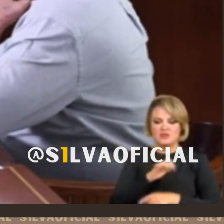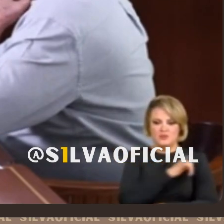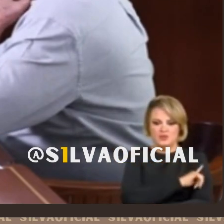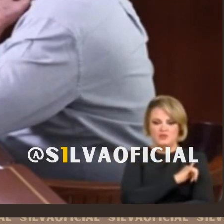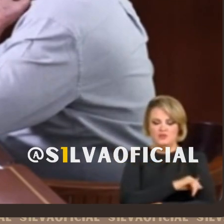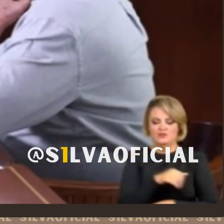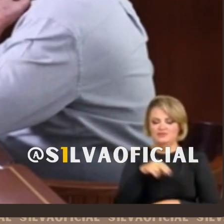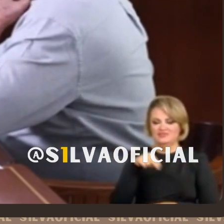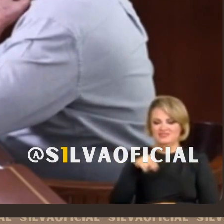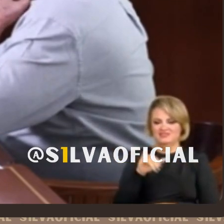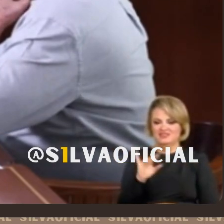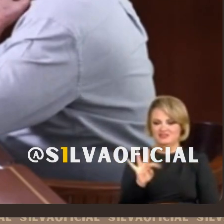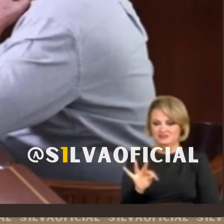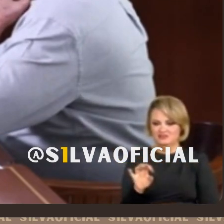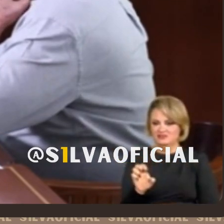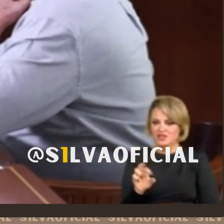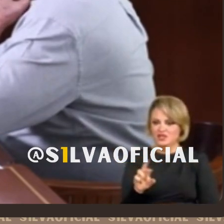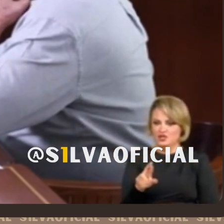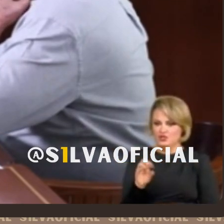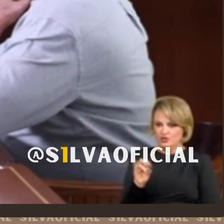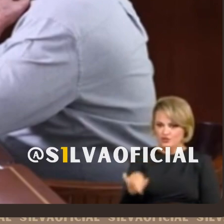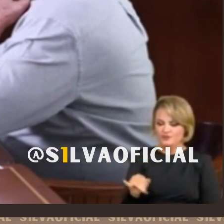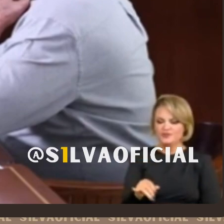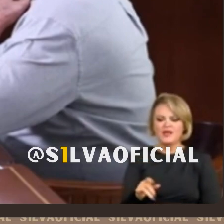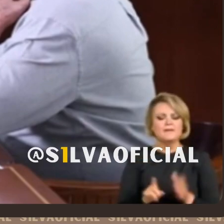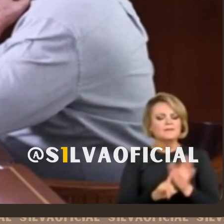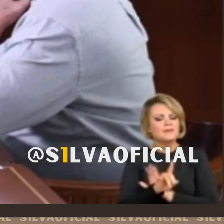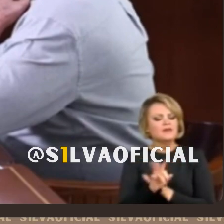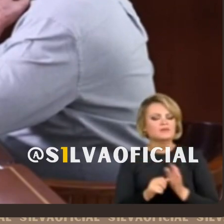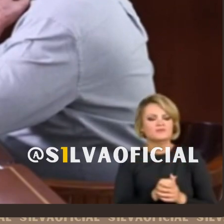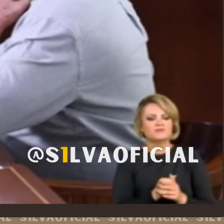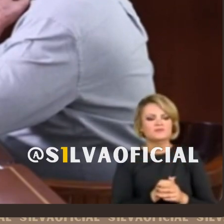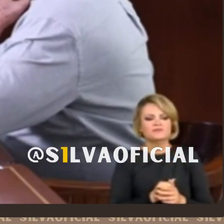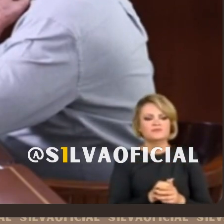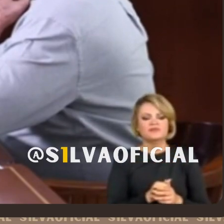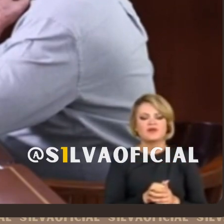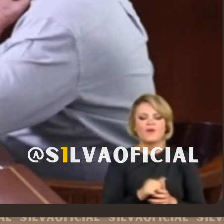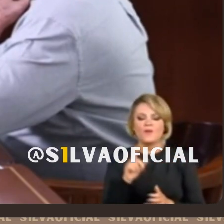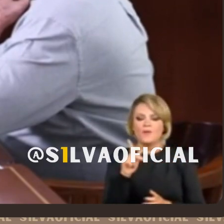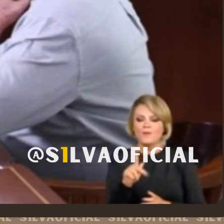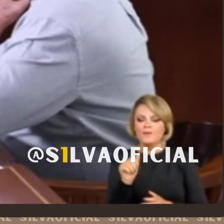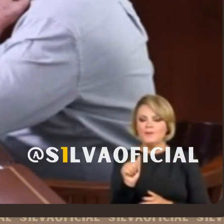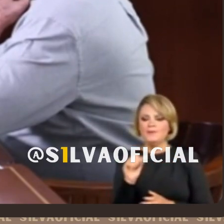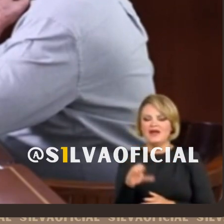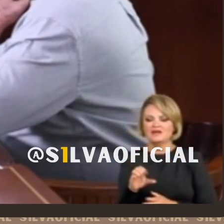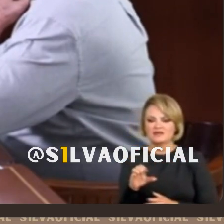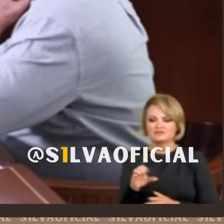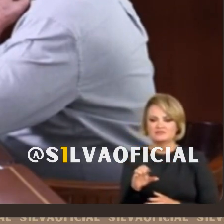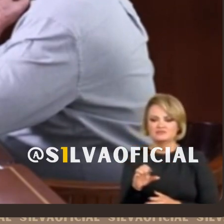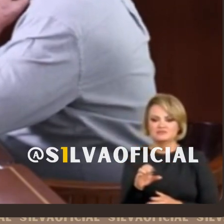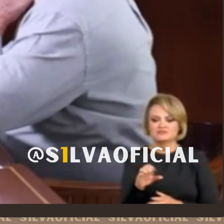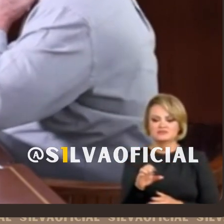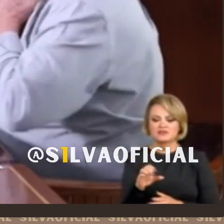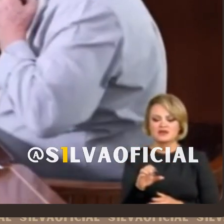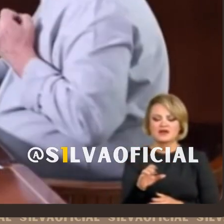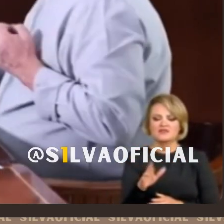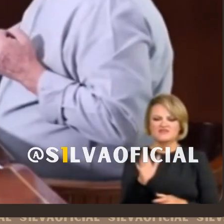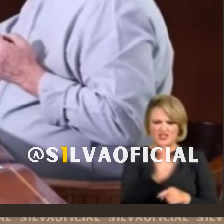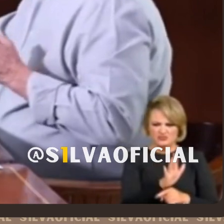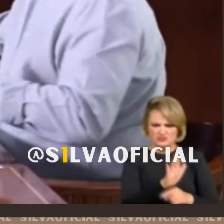perguntar ao senhor, o PAC tem previsão para ajudar na retomada da indústria naval?